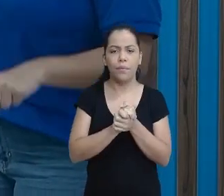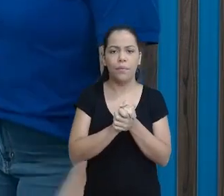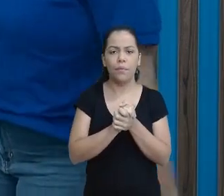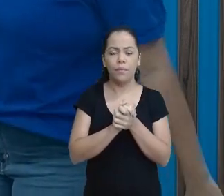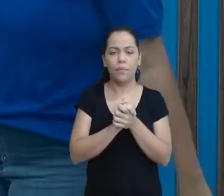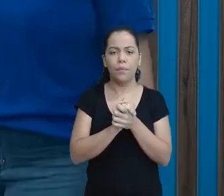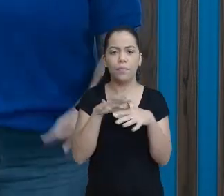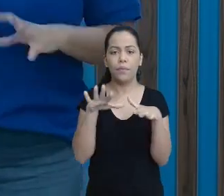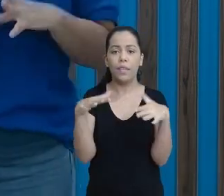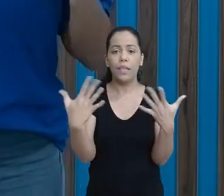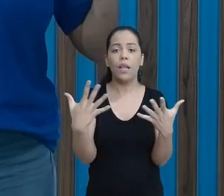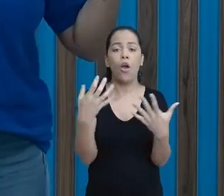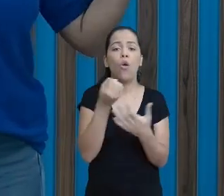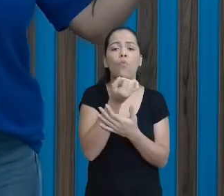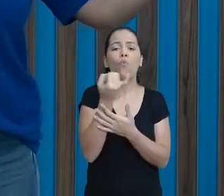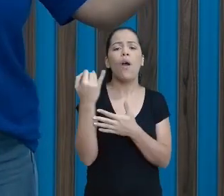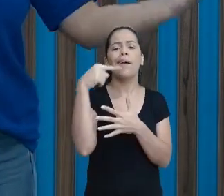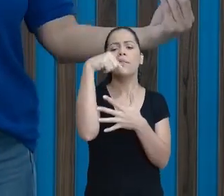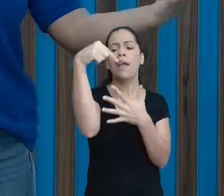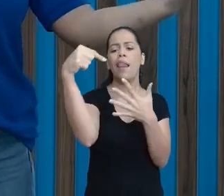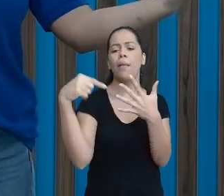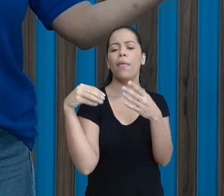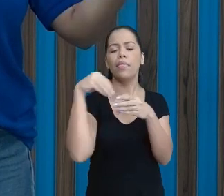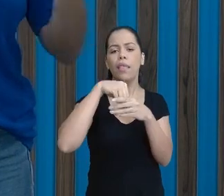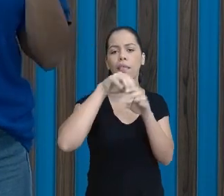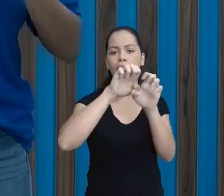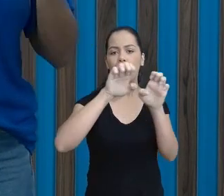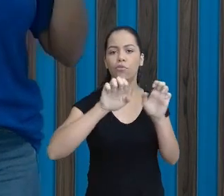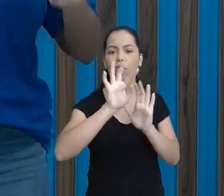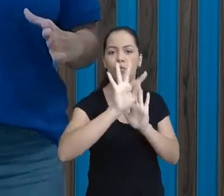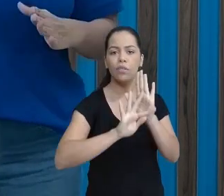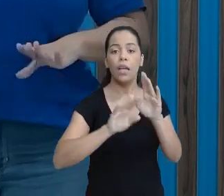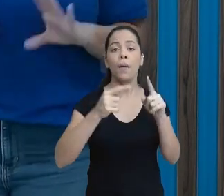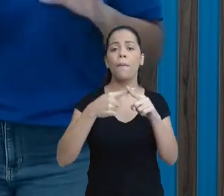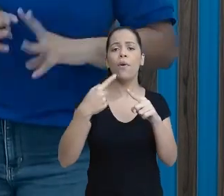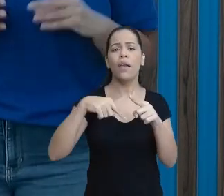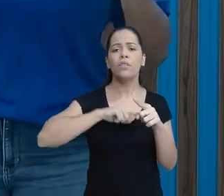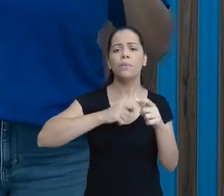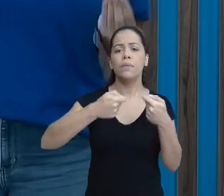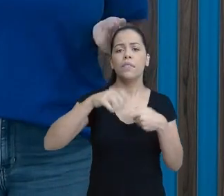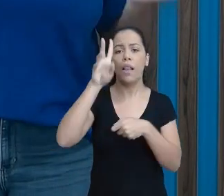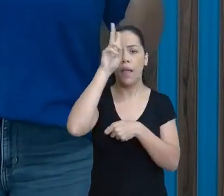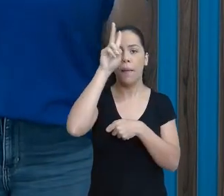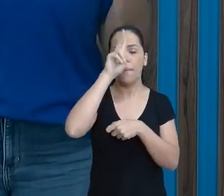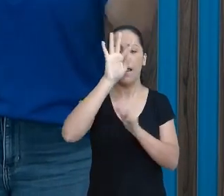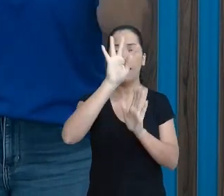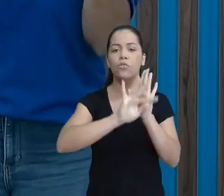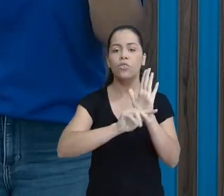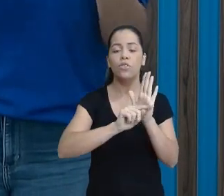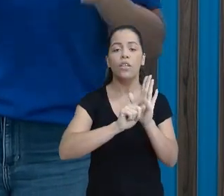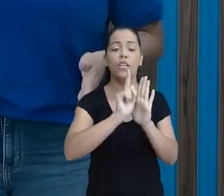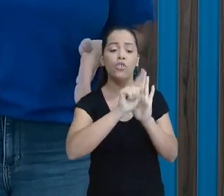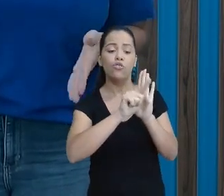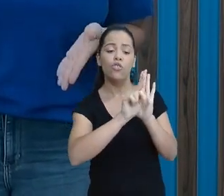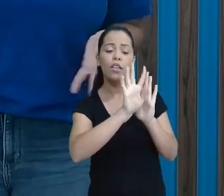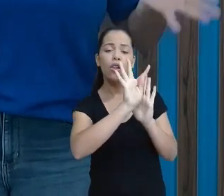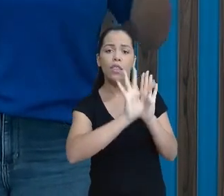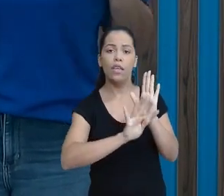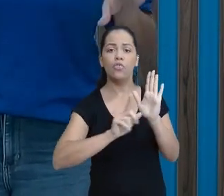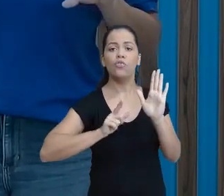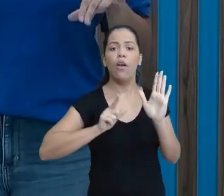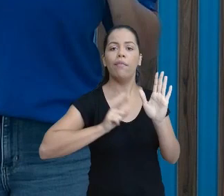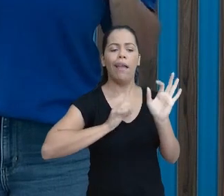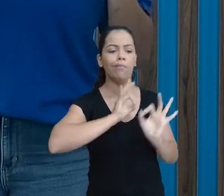Então, quais são os elementos estruturais? Porque a gente deve lembrar que os gêneros textuais, eles possuem estruturas.